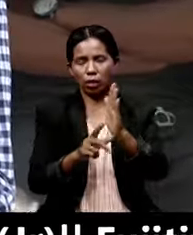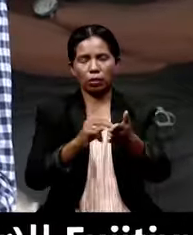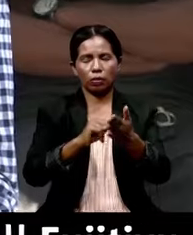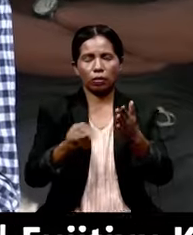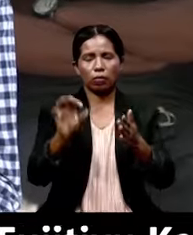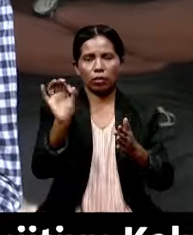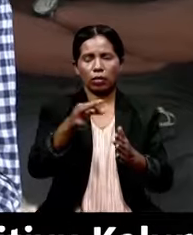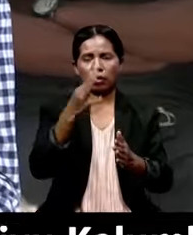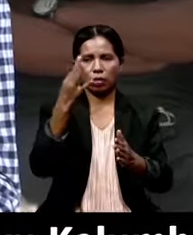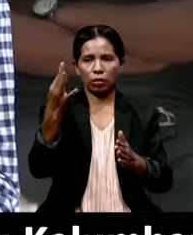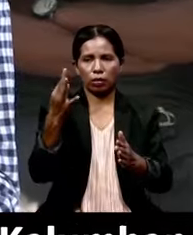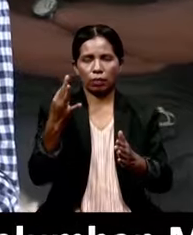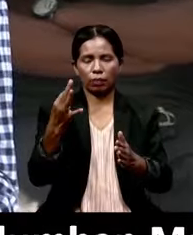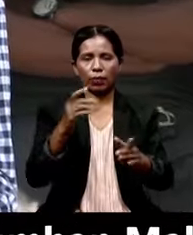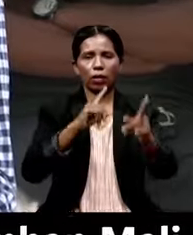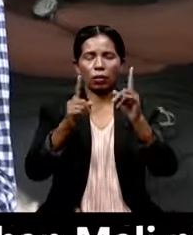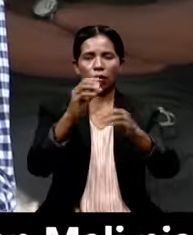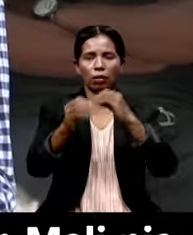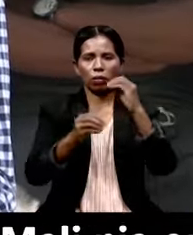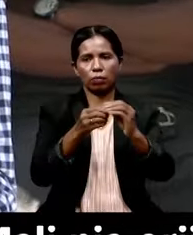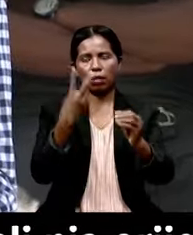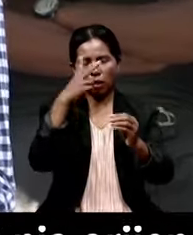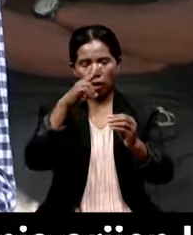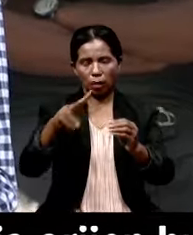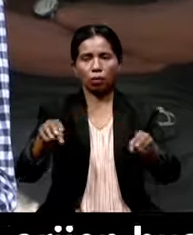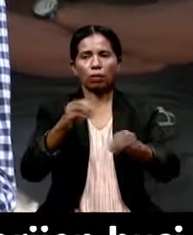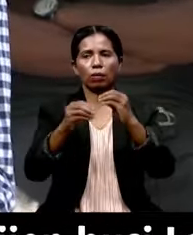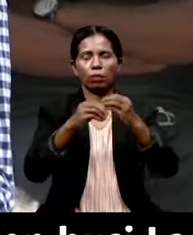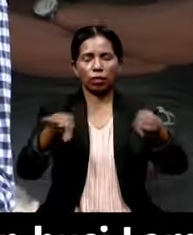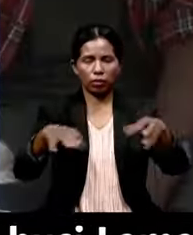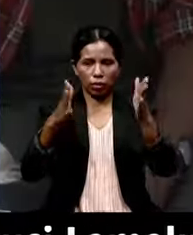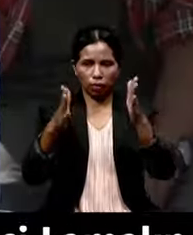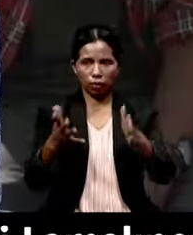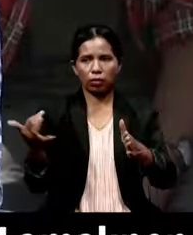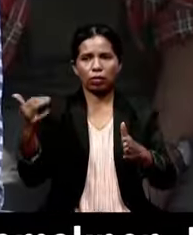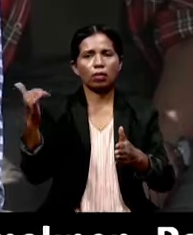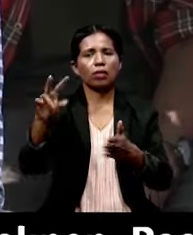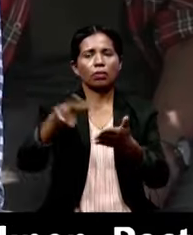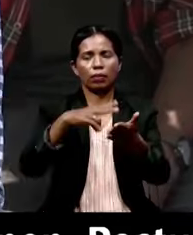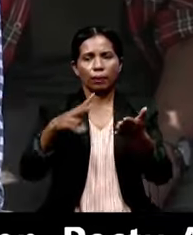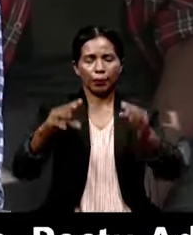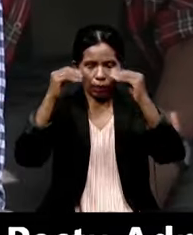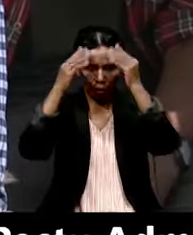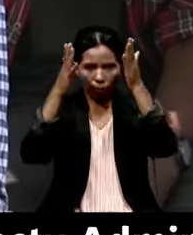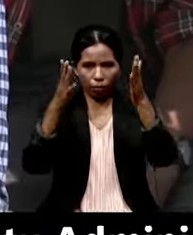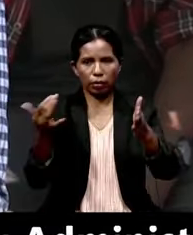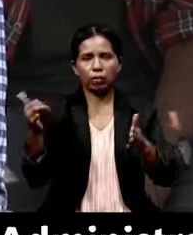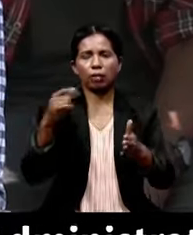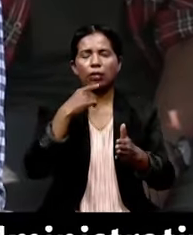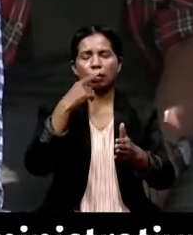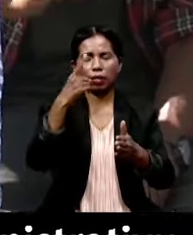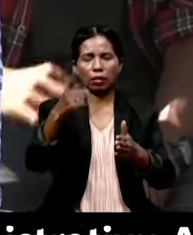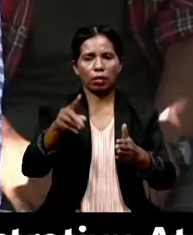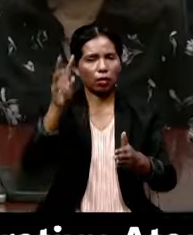19 neve colhe com a avaliação para trabalhar sira viola tiana. Porta-voz ex-professor contratado na firma, bem